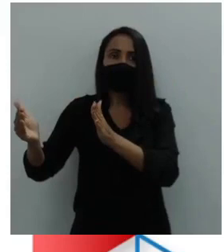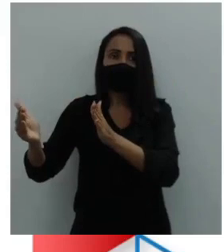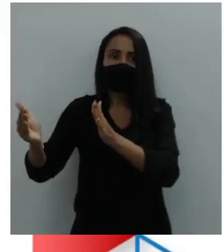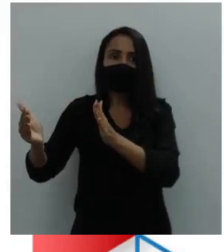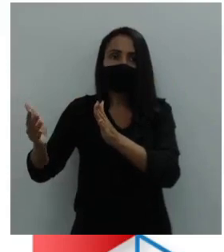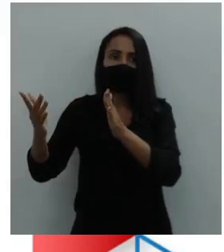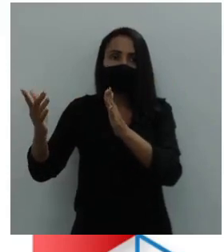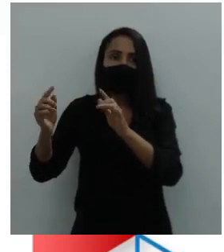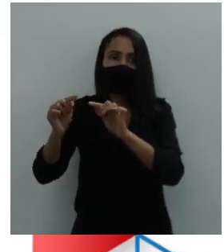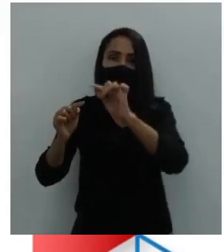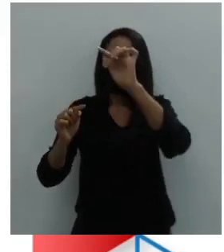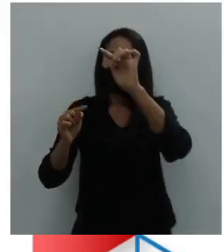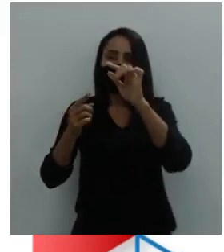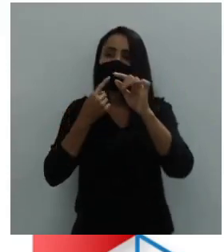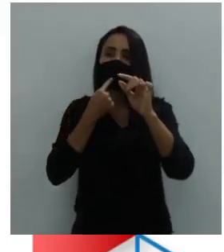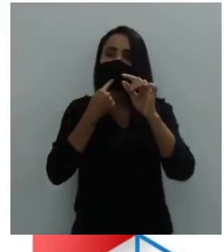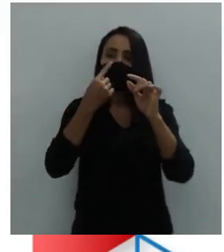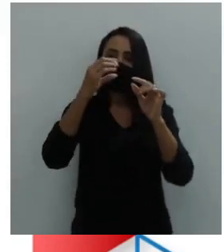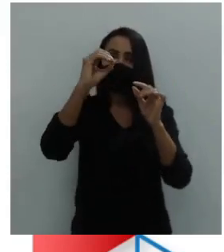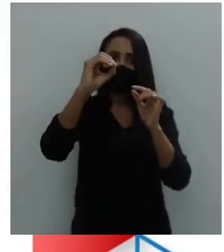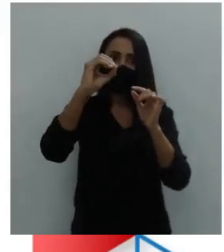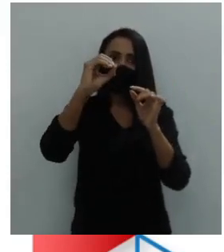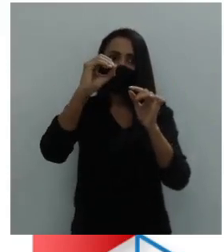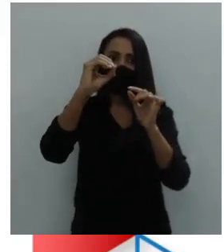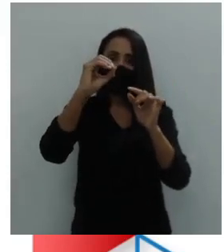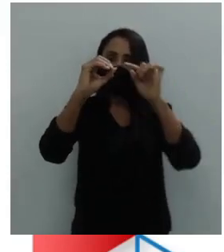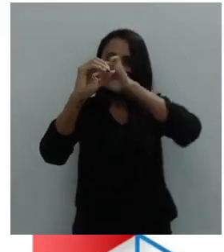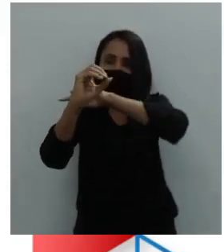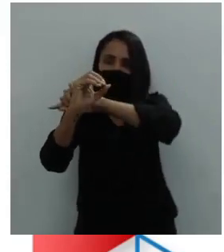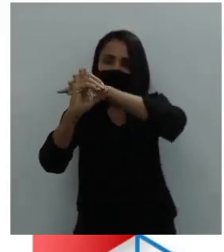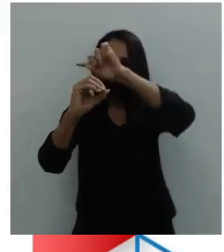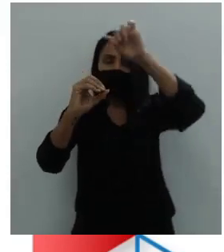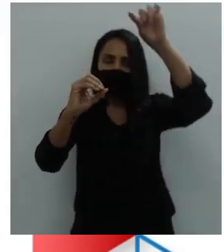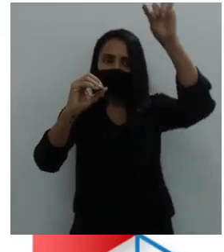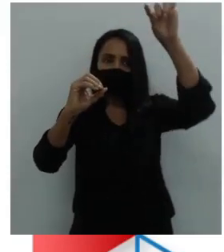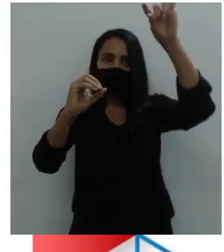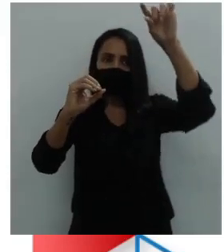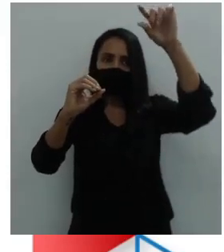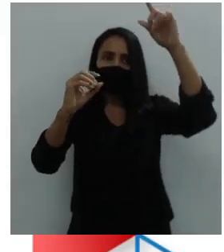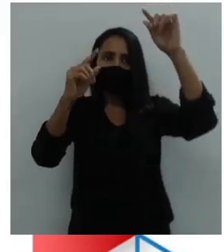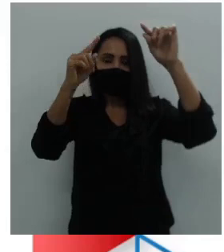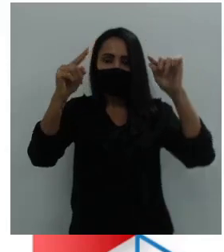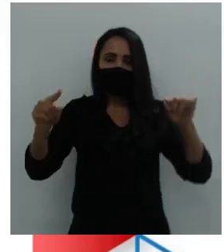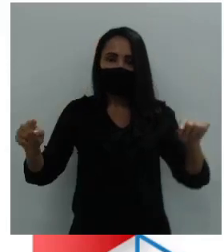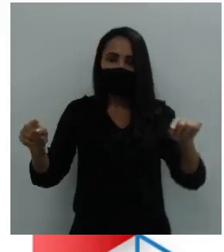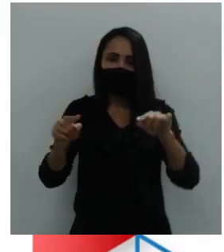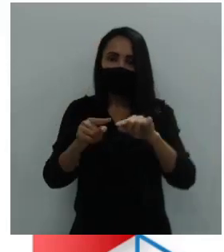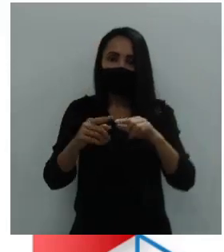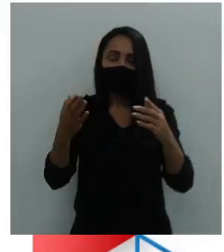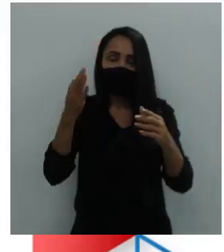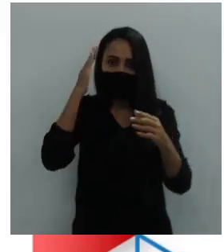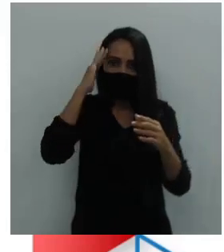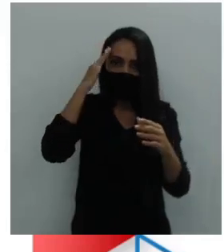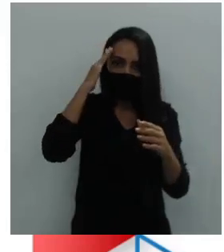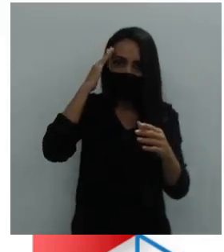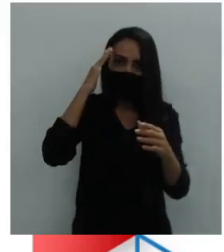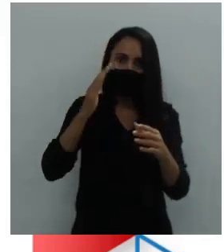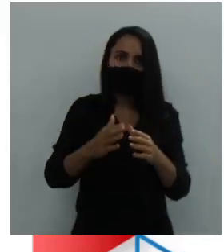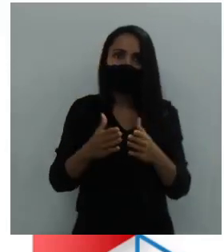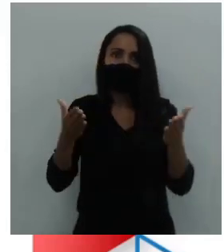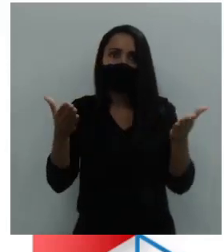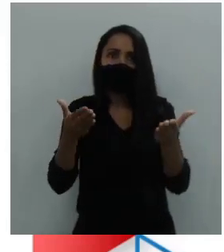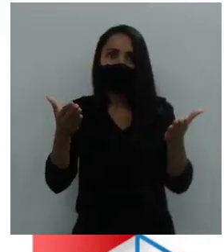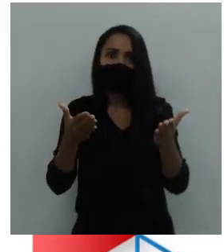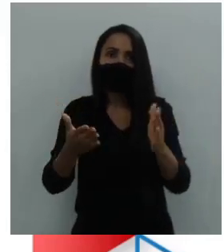do 0, 1 e 1, ele passa também. Então, se ele passa, ele está nos 4 quadrantes. Fechou? Deu para entender? Agora